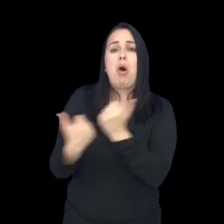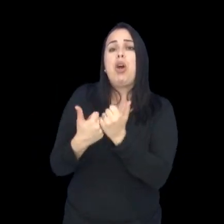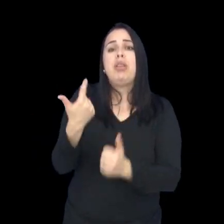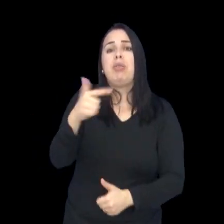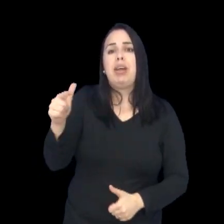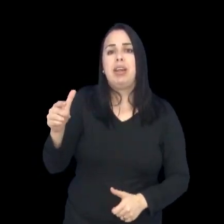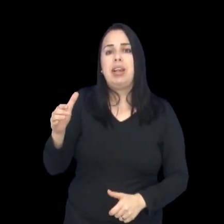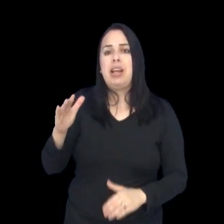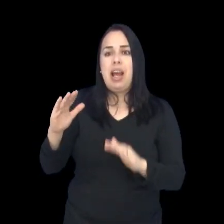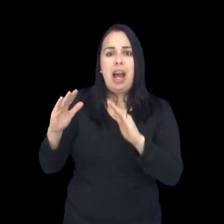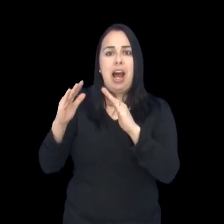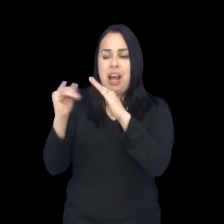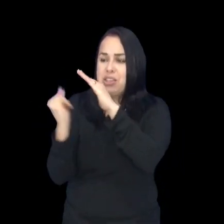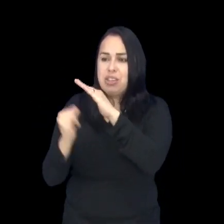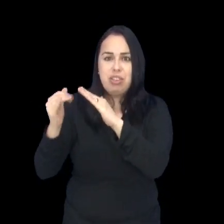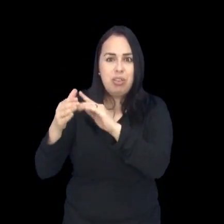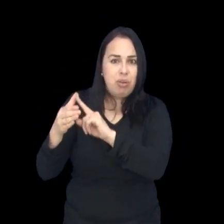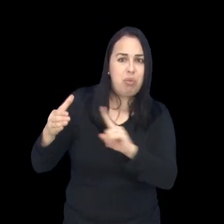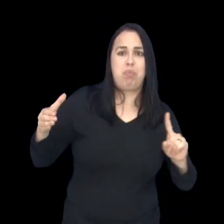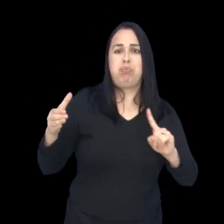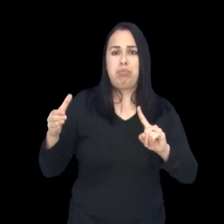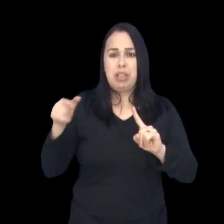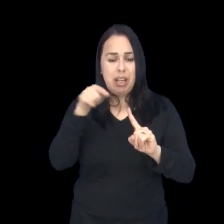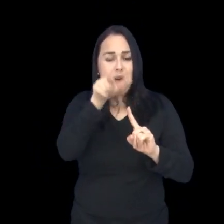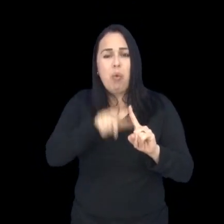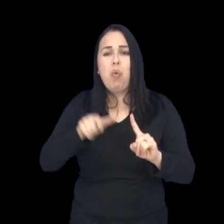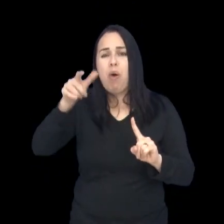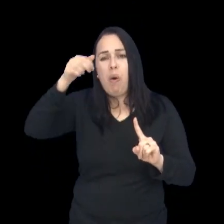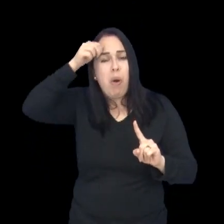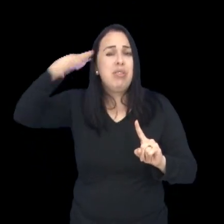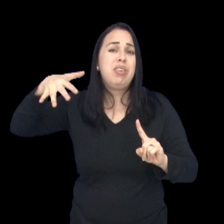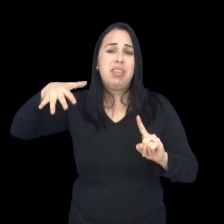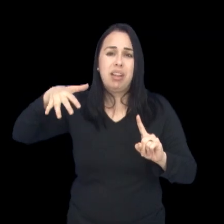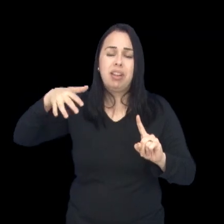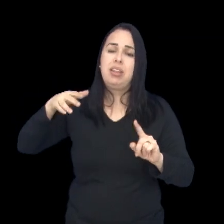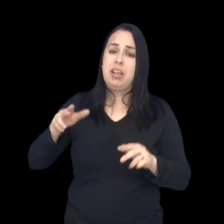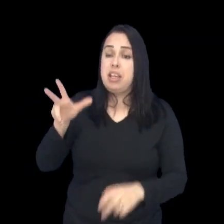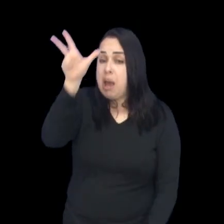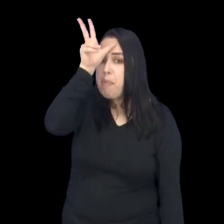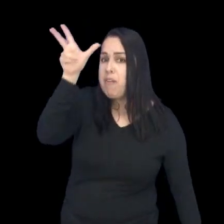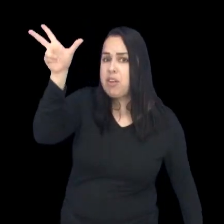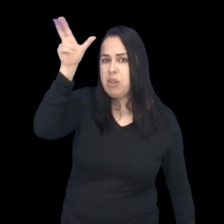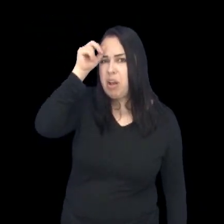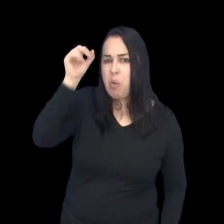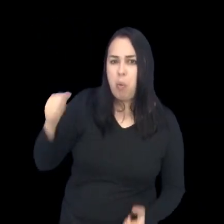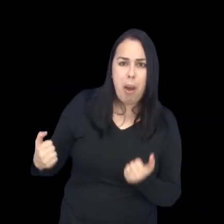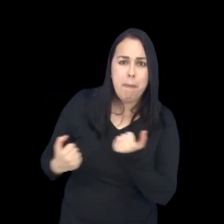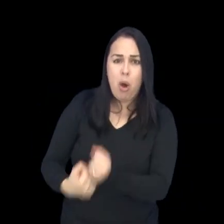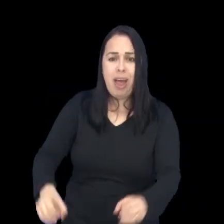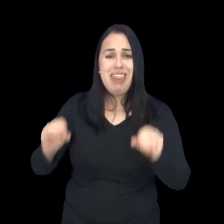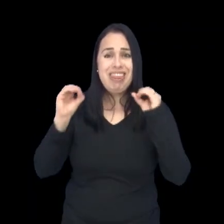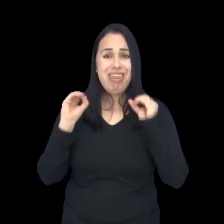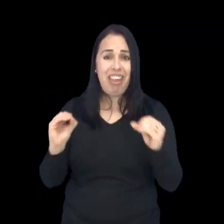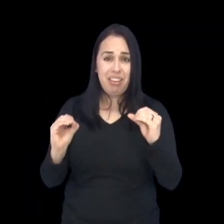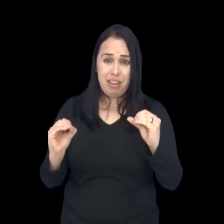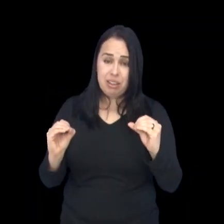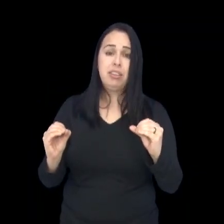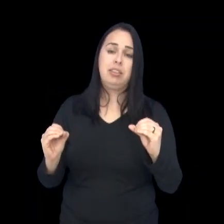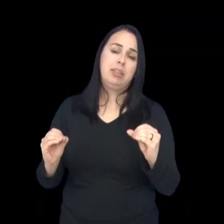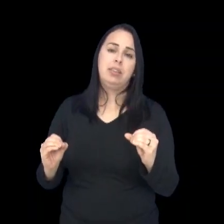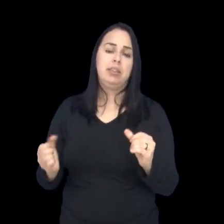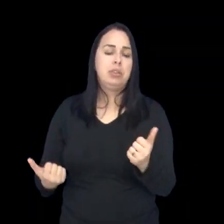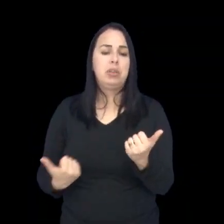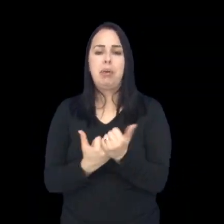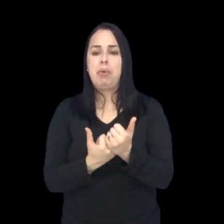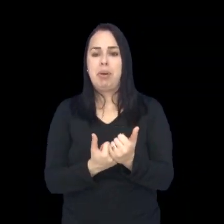instituições não sabem lidar com o autista severo. E a prefeitura, por sua vez, não dá nenhum apoio a esse